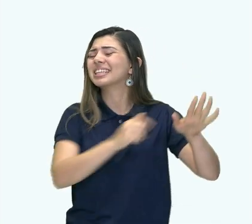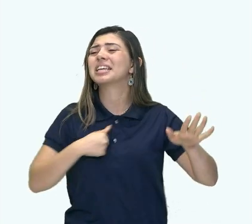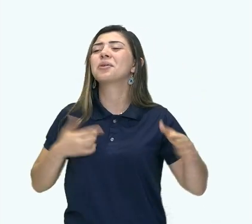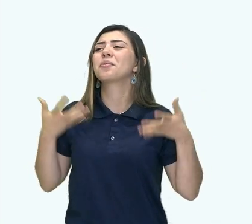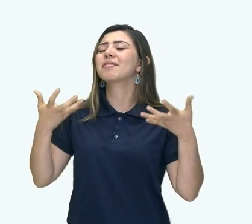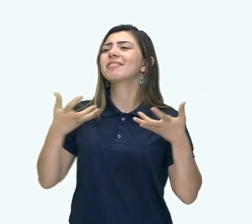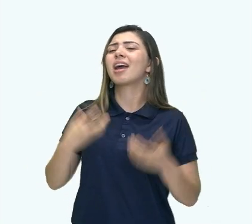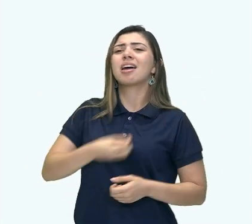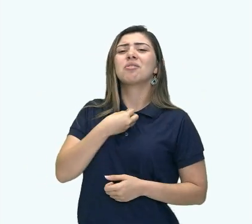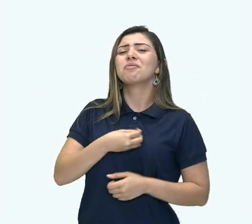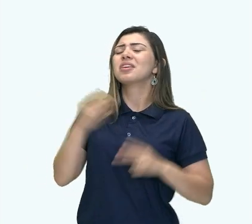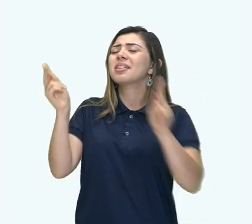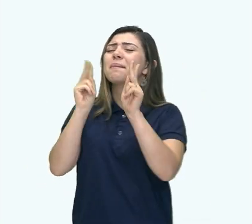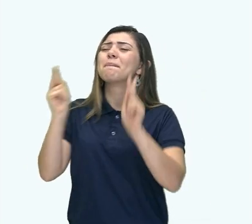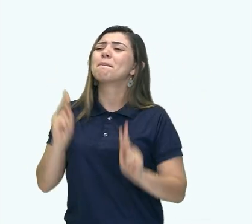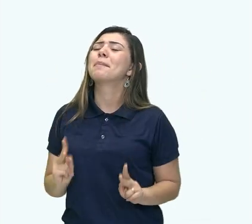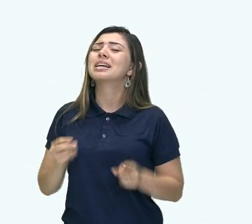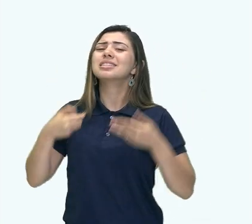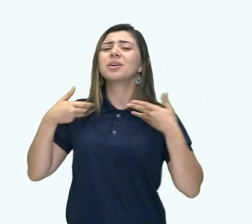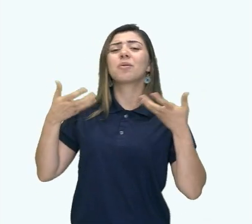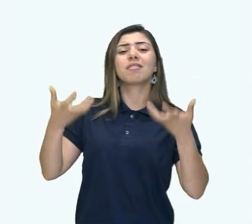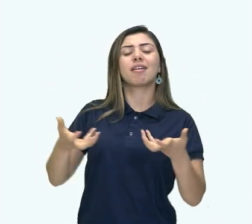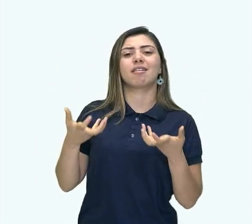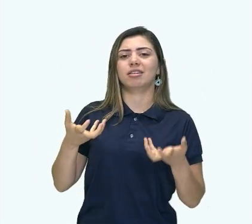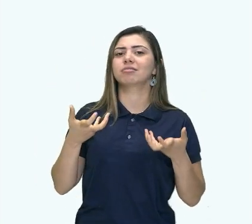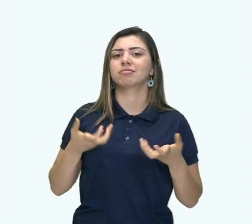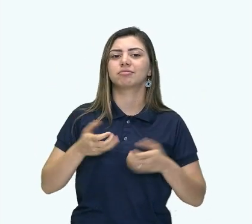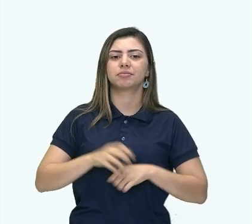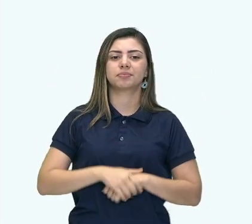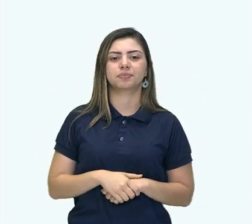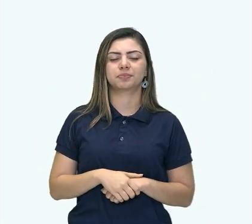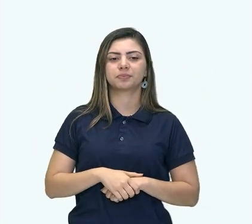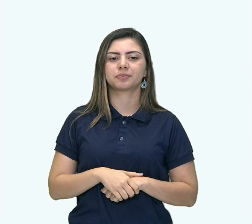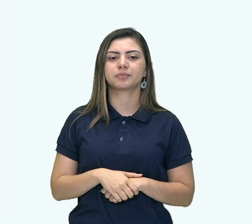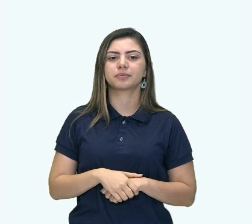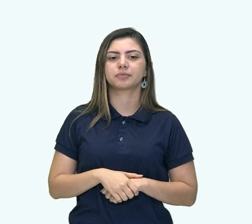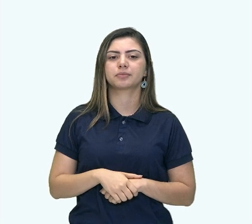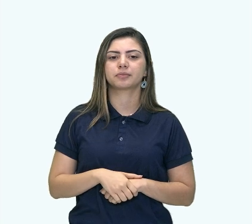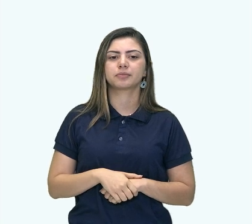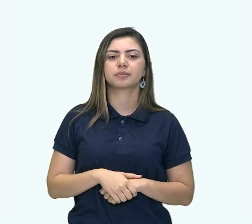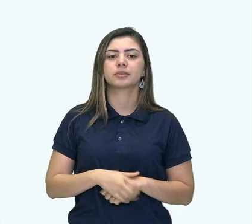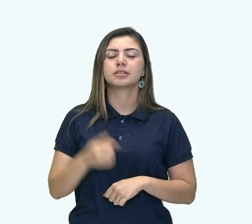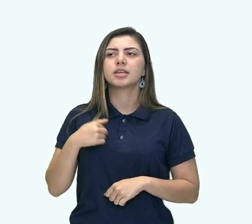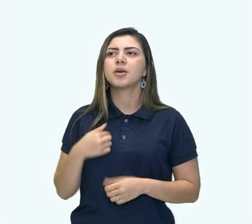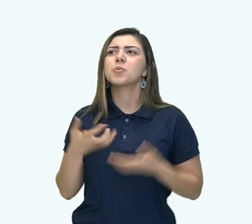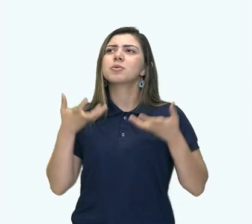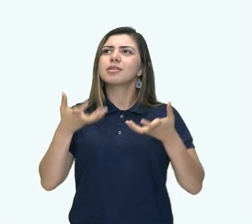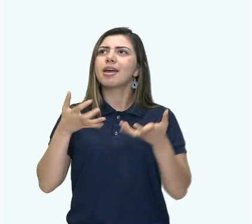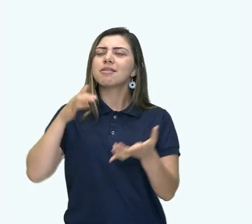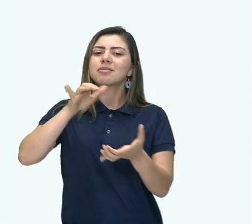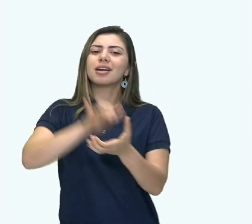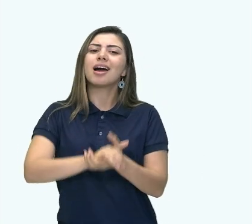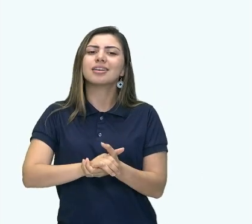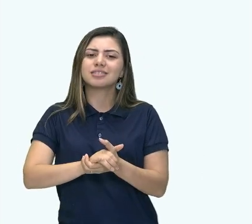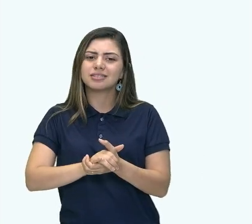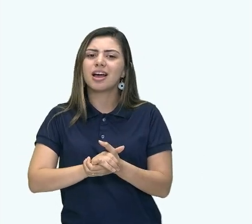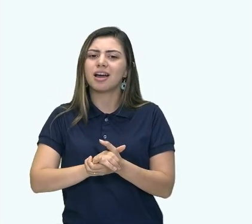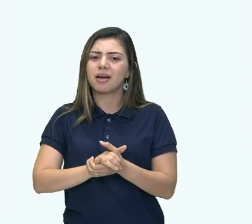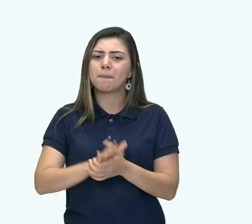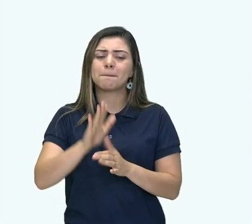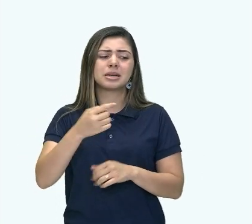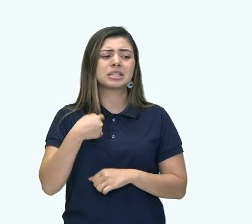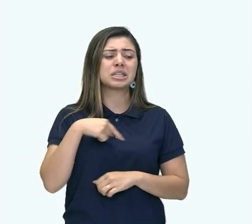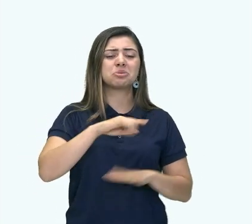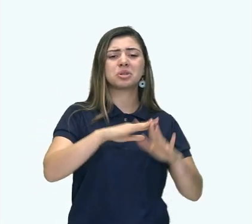eu quero viver uma outra vida. Continuando, ela pensa em casamento e eu nunca mais fui à